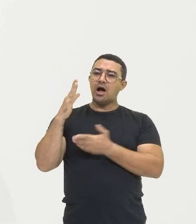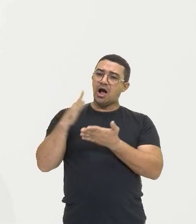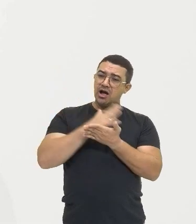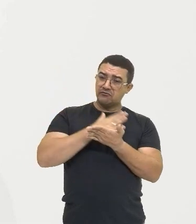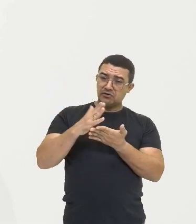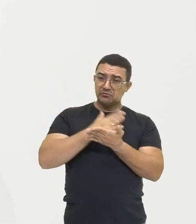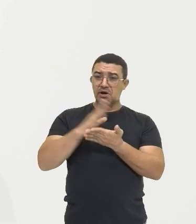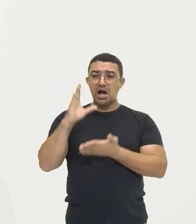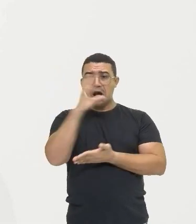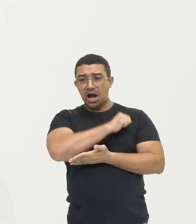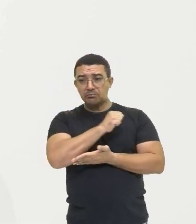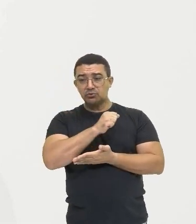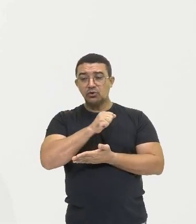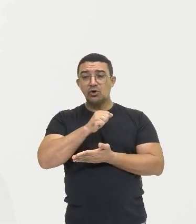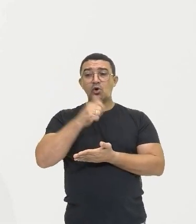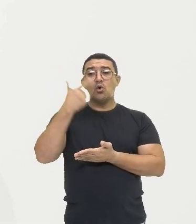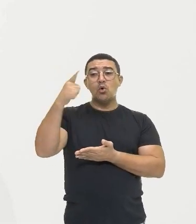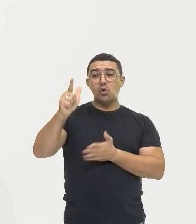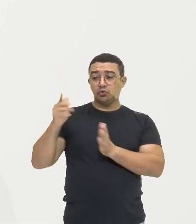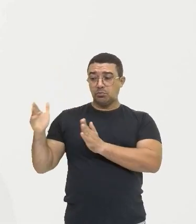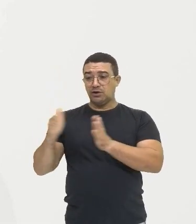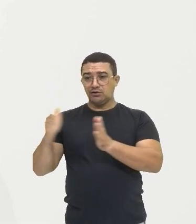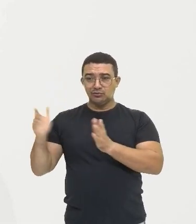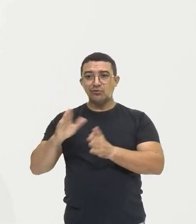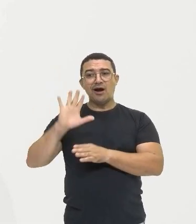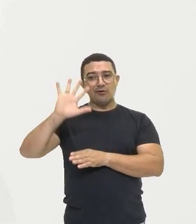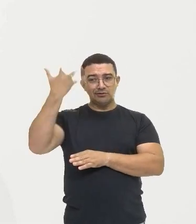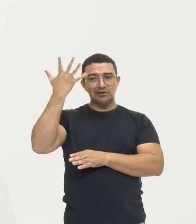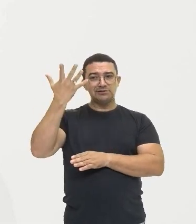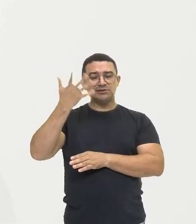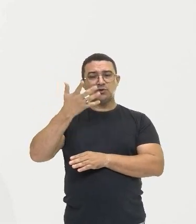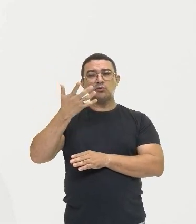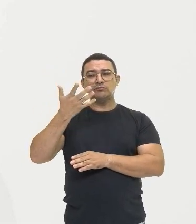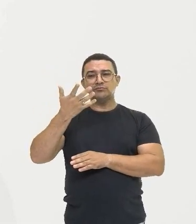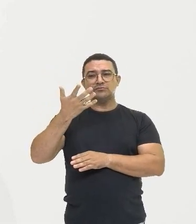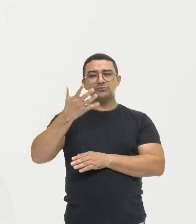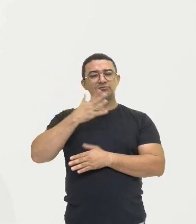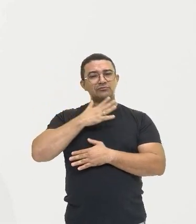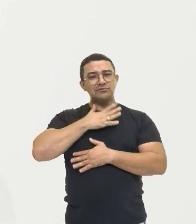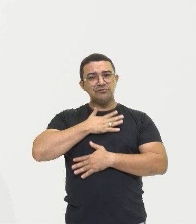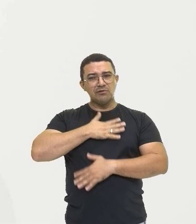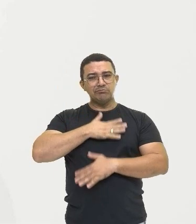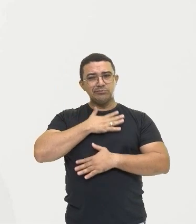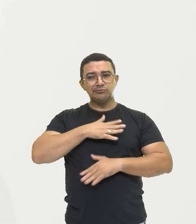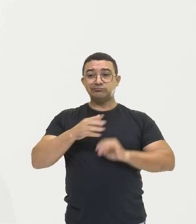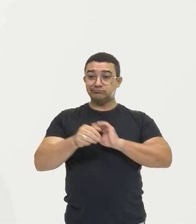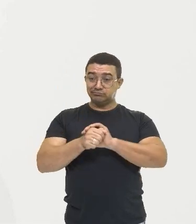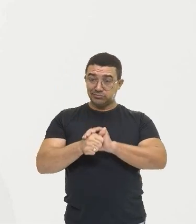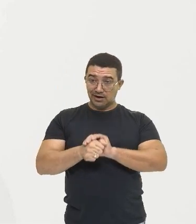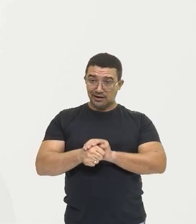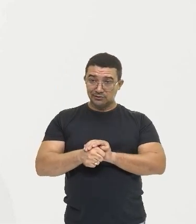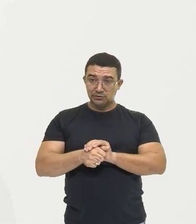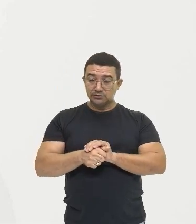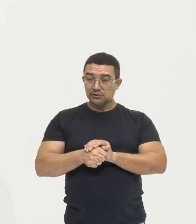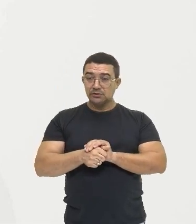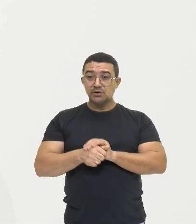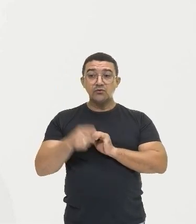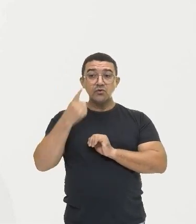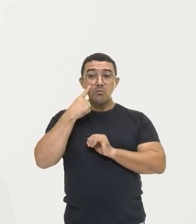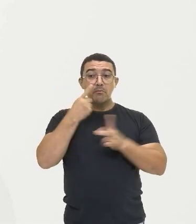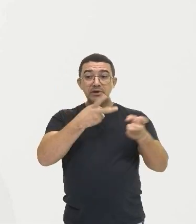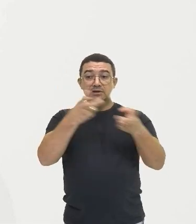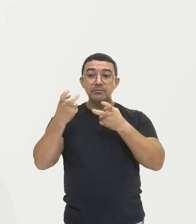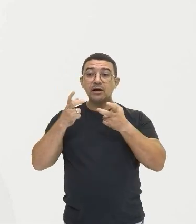crescimento extremamente acelerado, tá bom? E nós vamos identificar esses períodos, certo? Outro